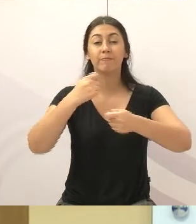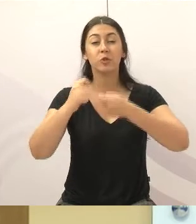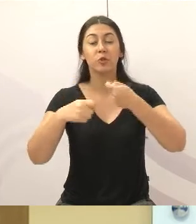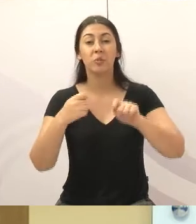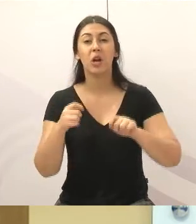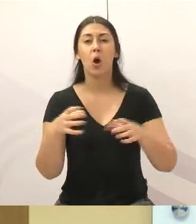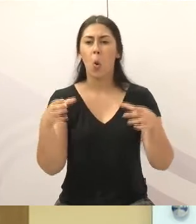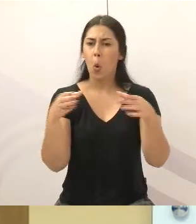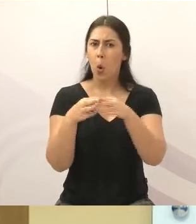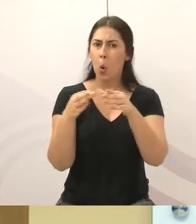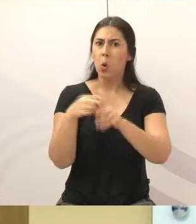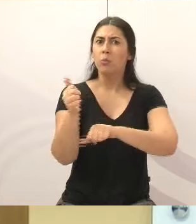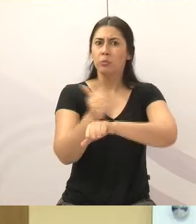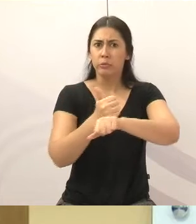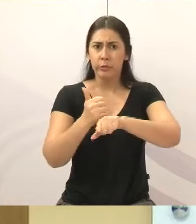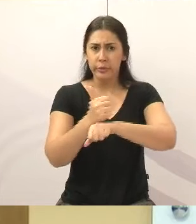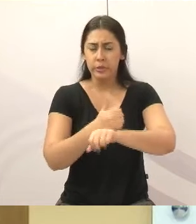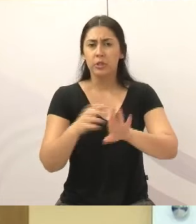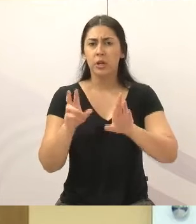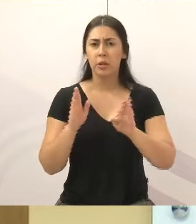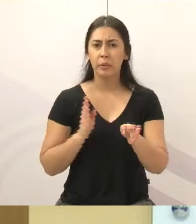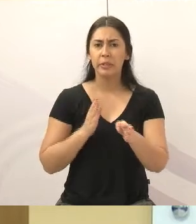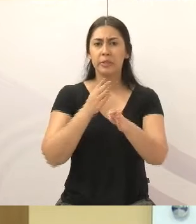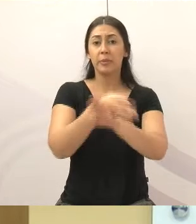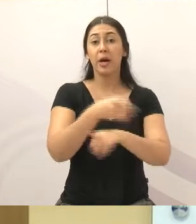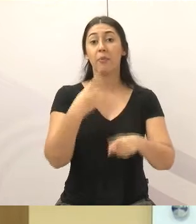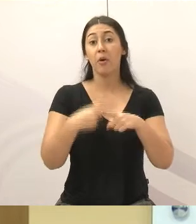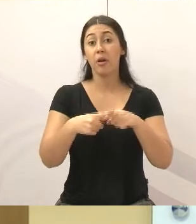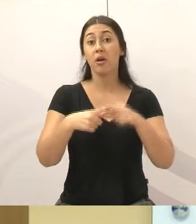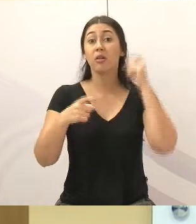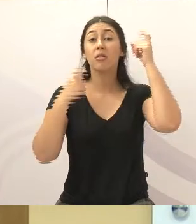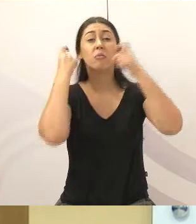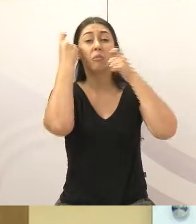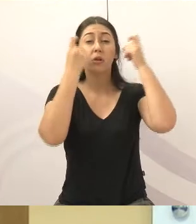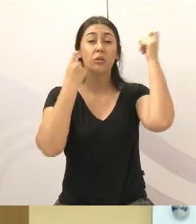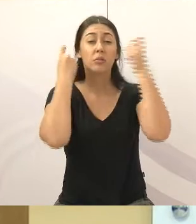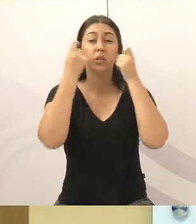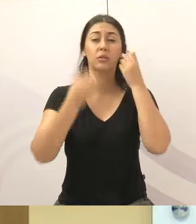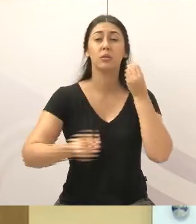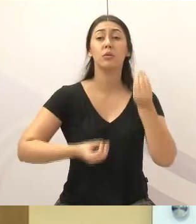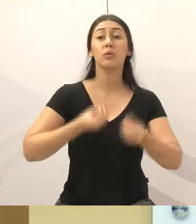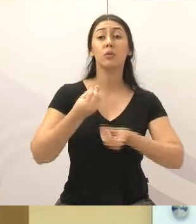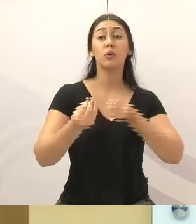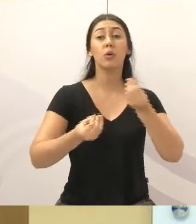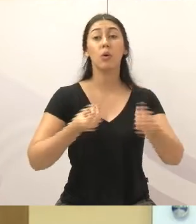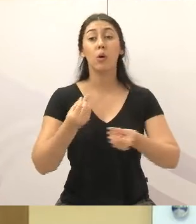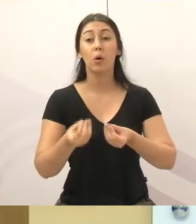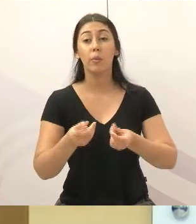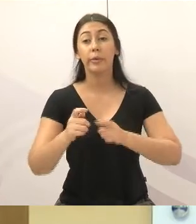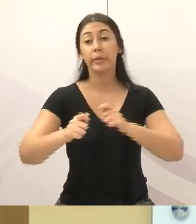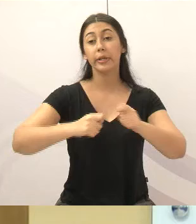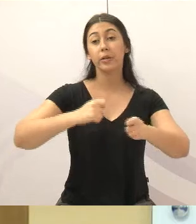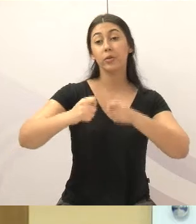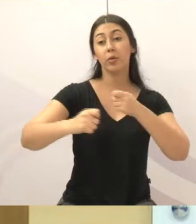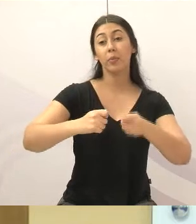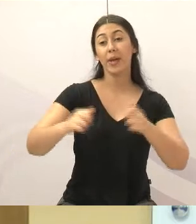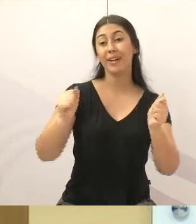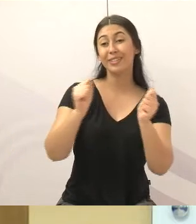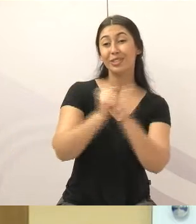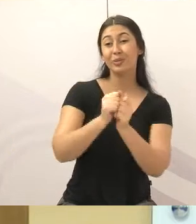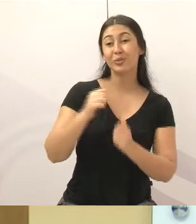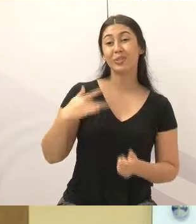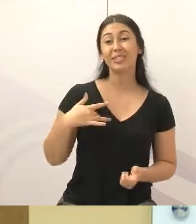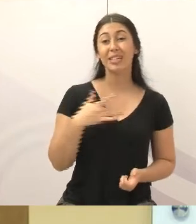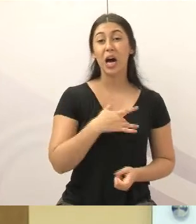Participaram um grupo de profissionais que estão preocupados realmente de como vai ter o andamento do desenvolvimento econômico e da saúde da nossa